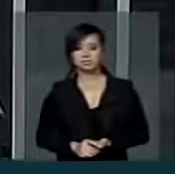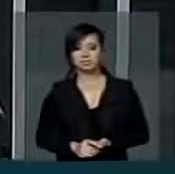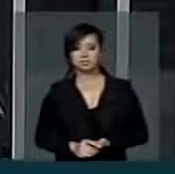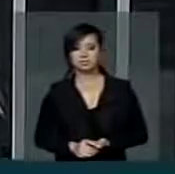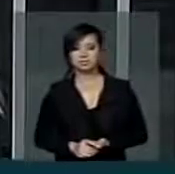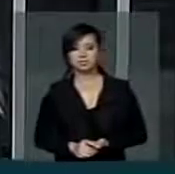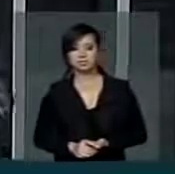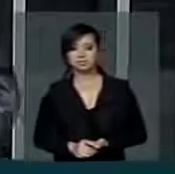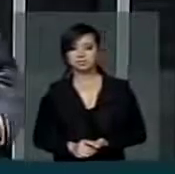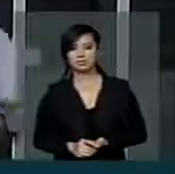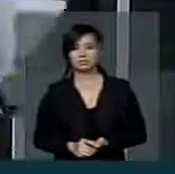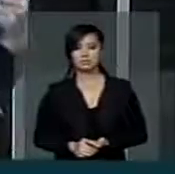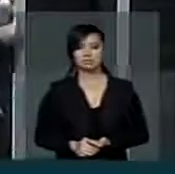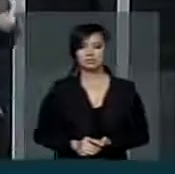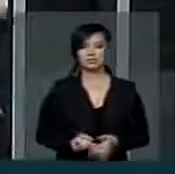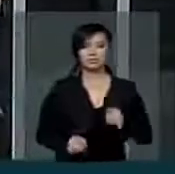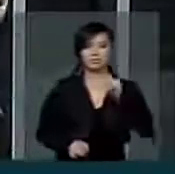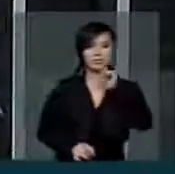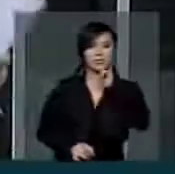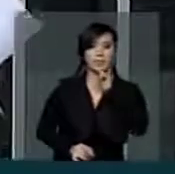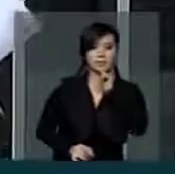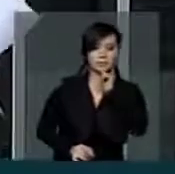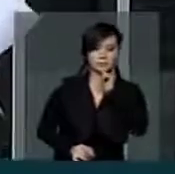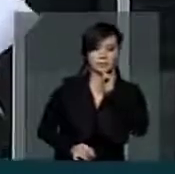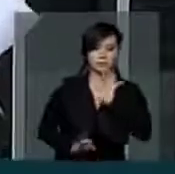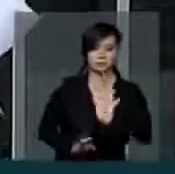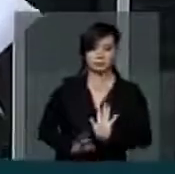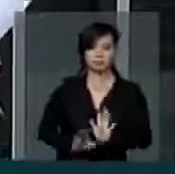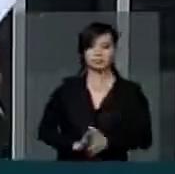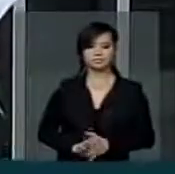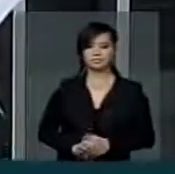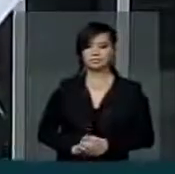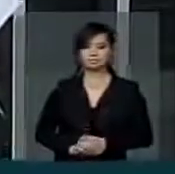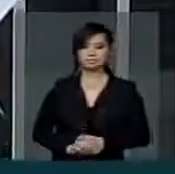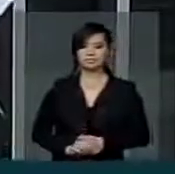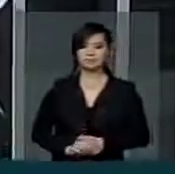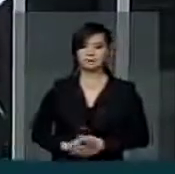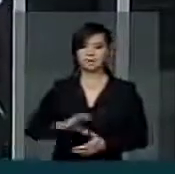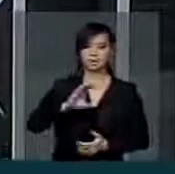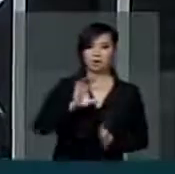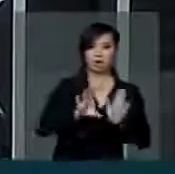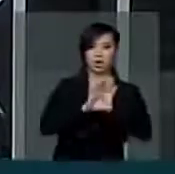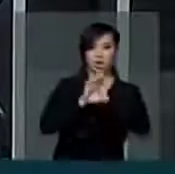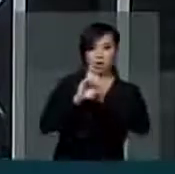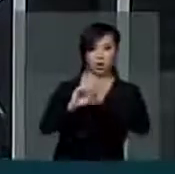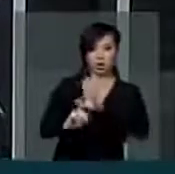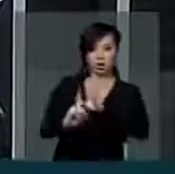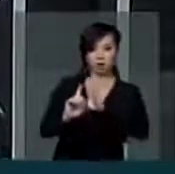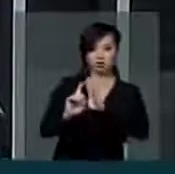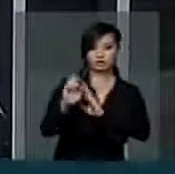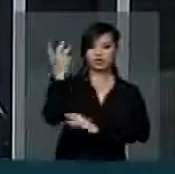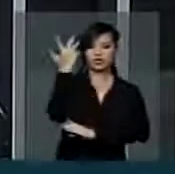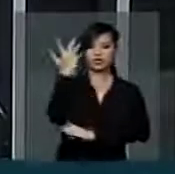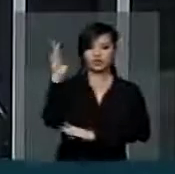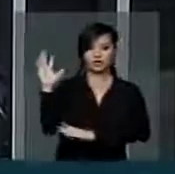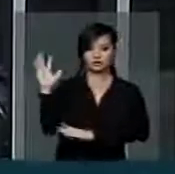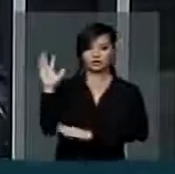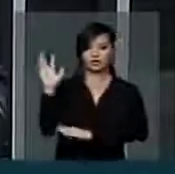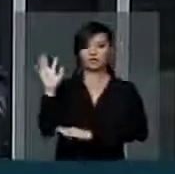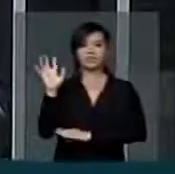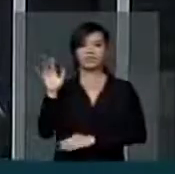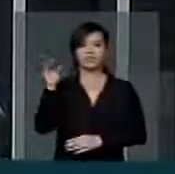Por exemplo, o Código Florestal foi votado, uma medida provisória